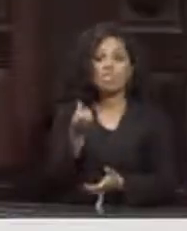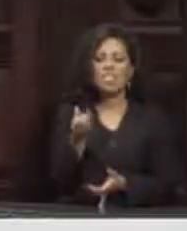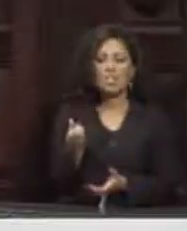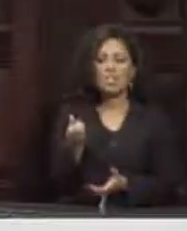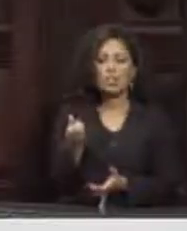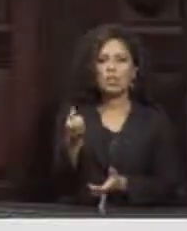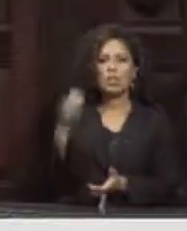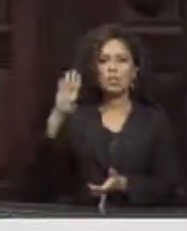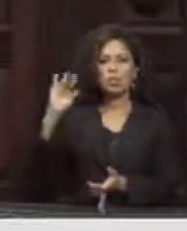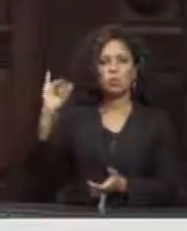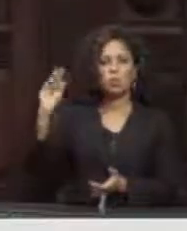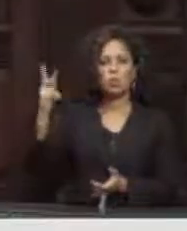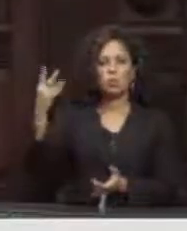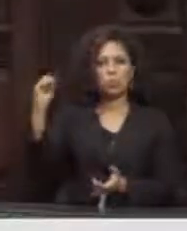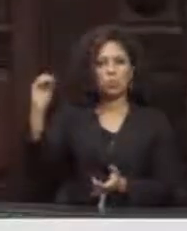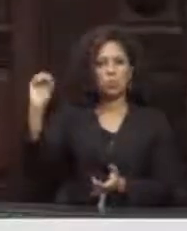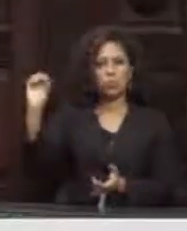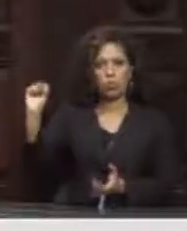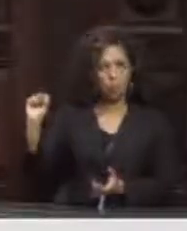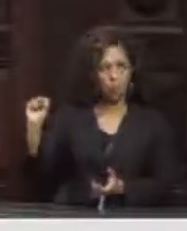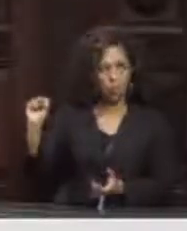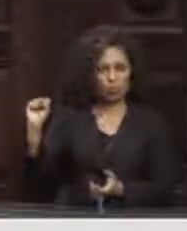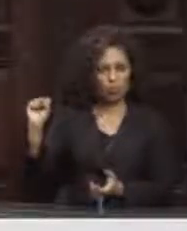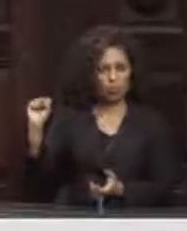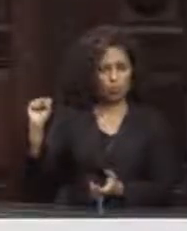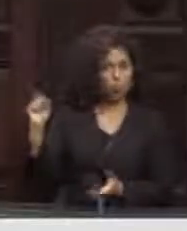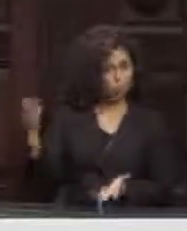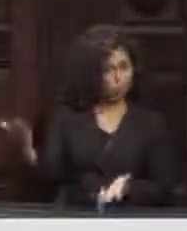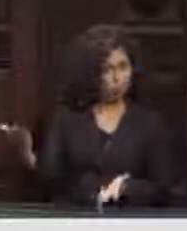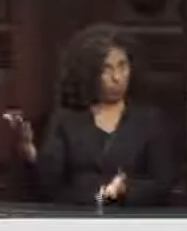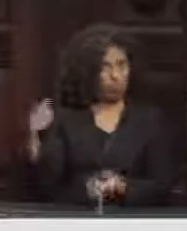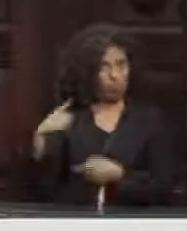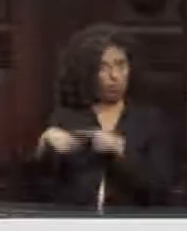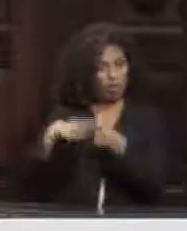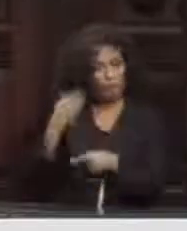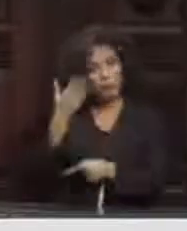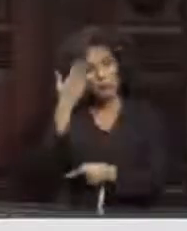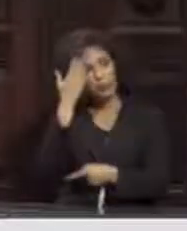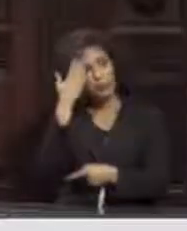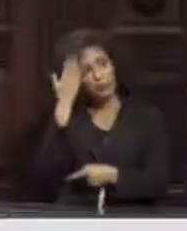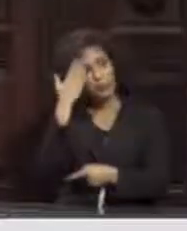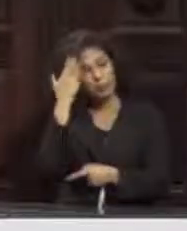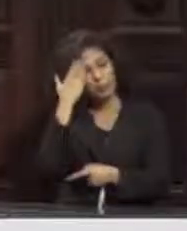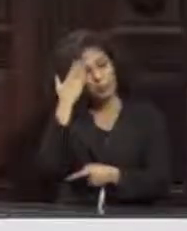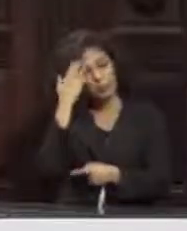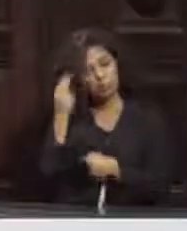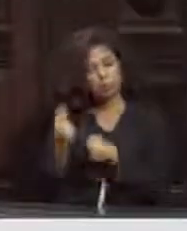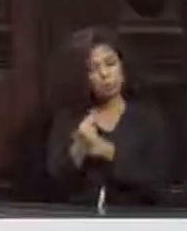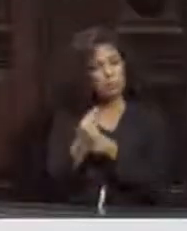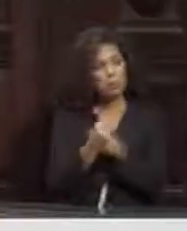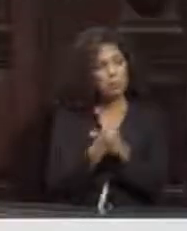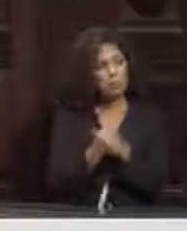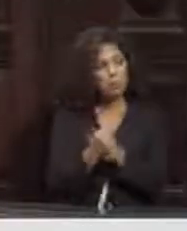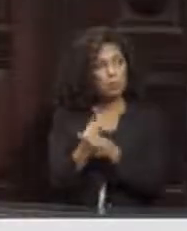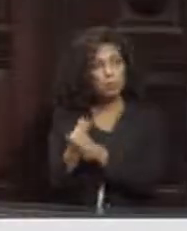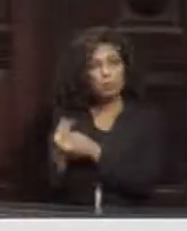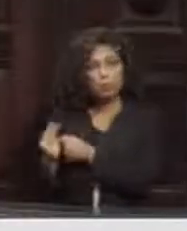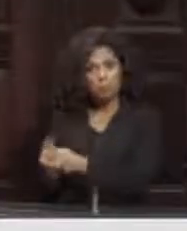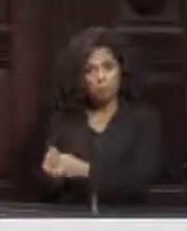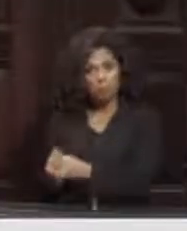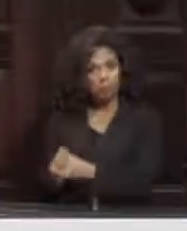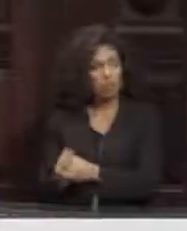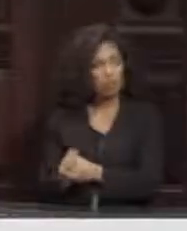reais. E aí, eu somo o empréstimo já contraído naquele